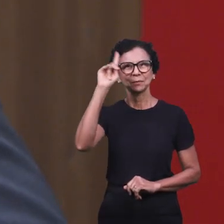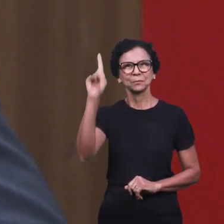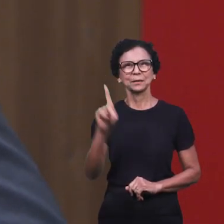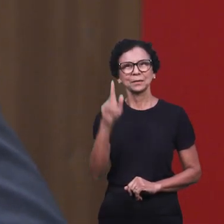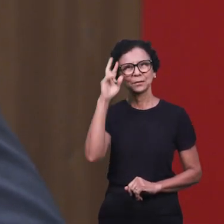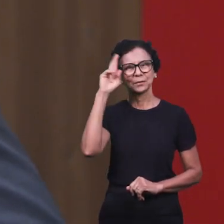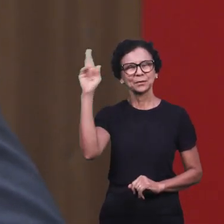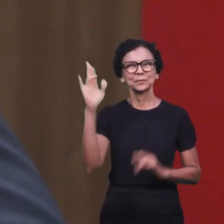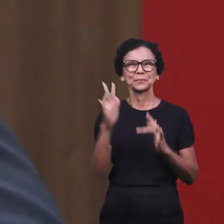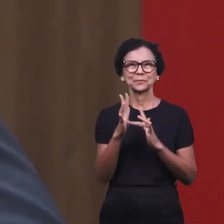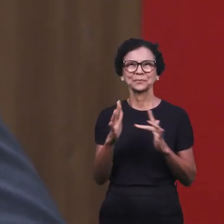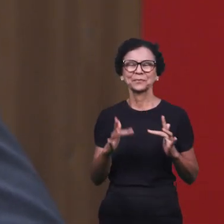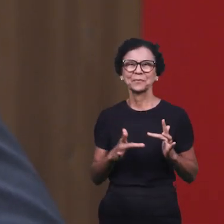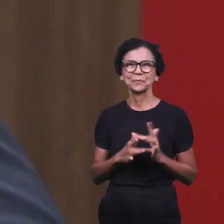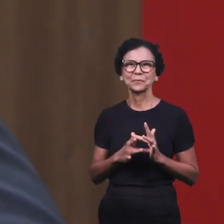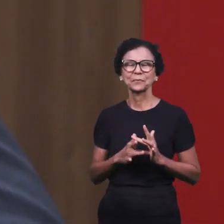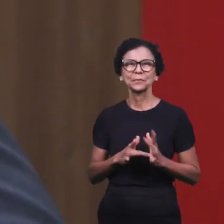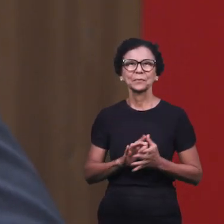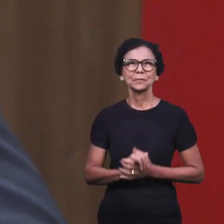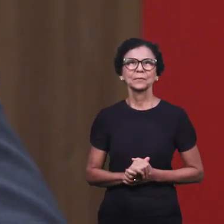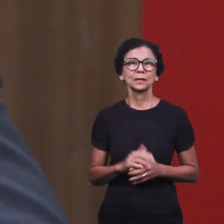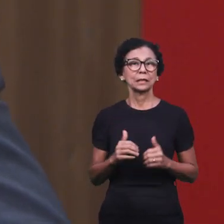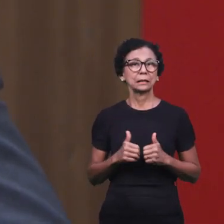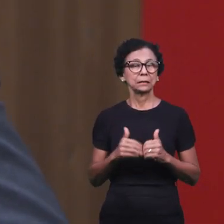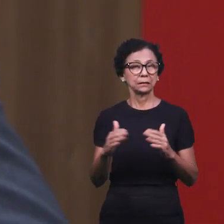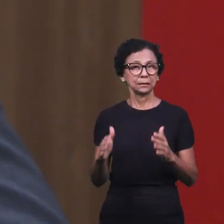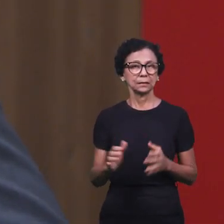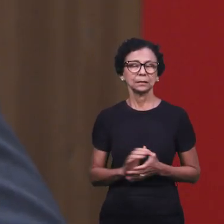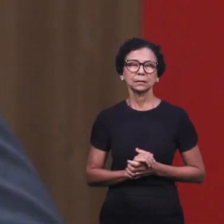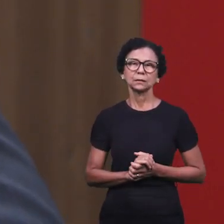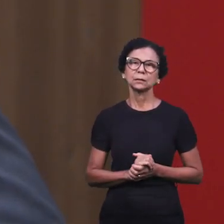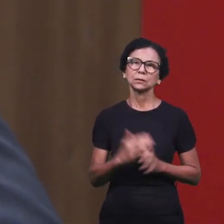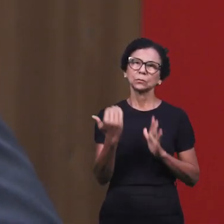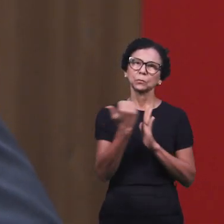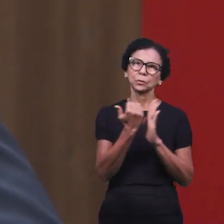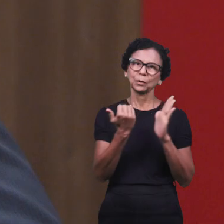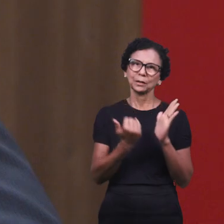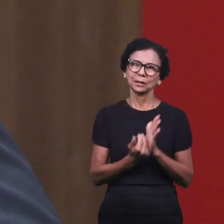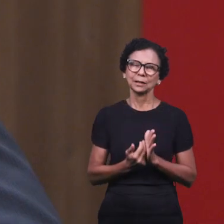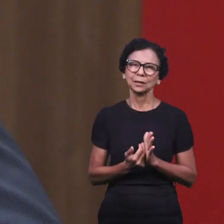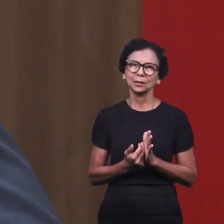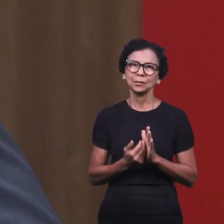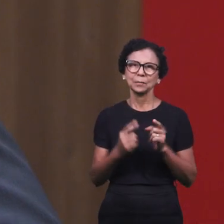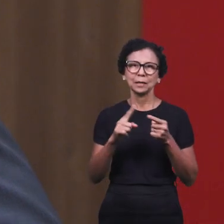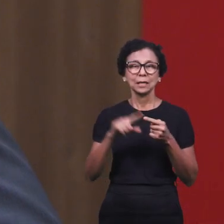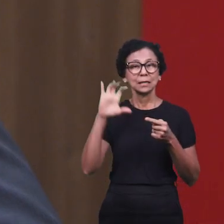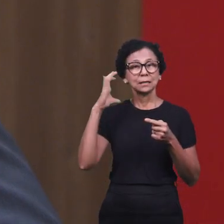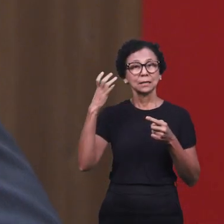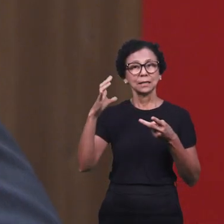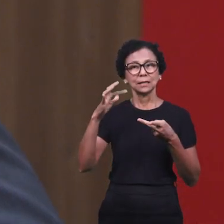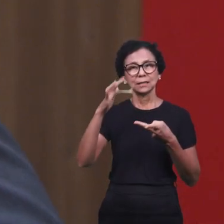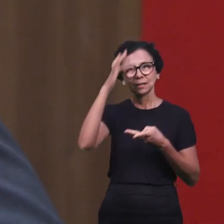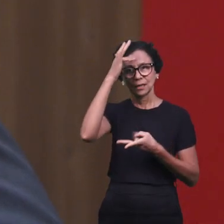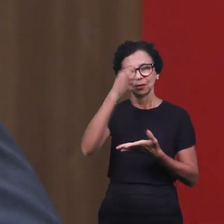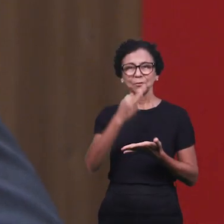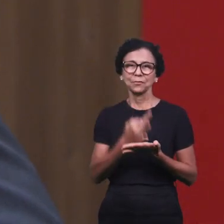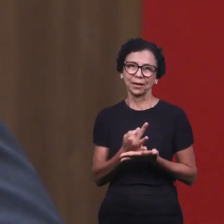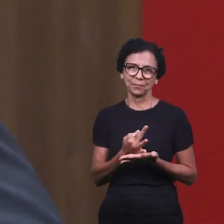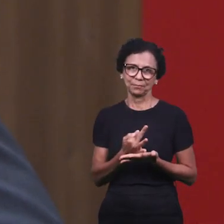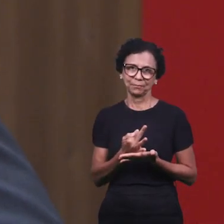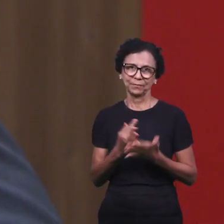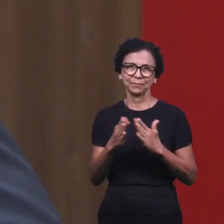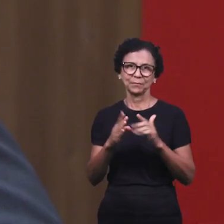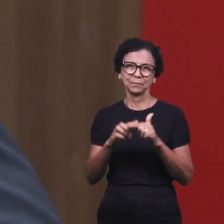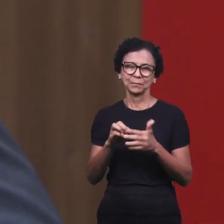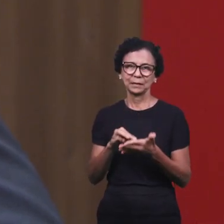Olá, irmãos, a paz do Senhor Jesus. Nós estamos iniciando mais um episódio do programa Ciência e Fé da Igreja